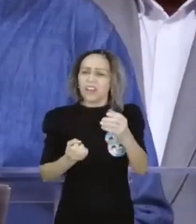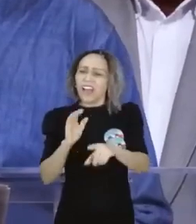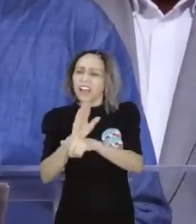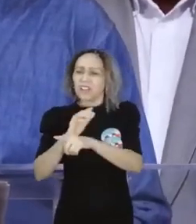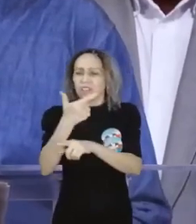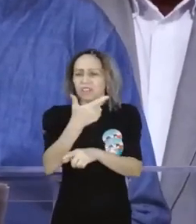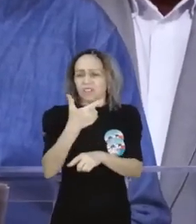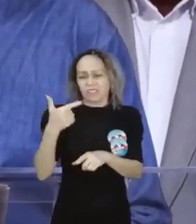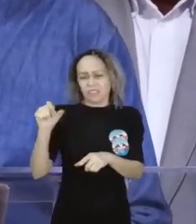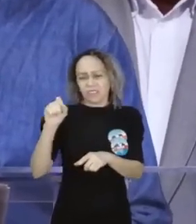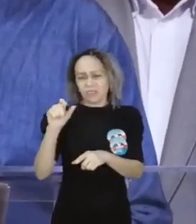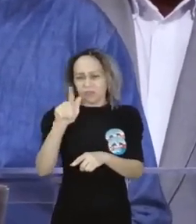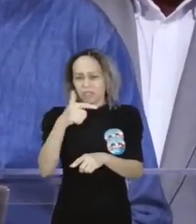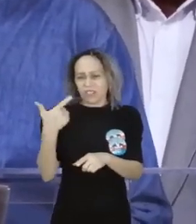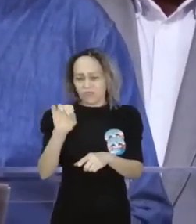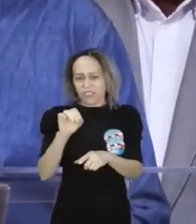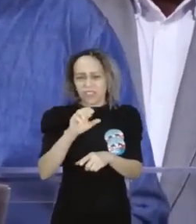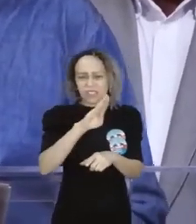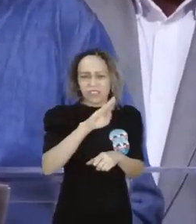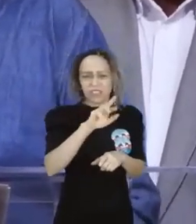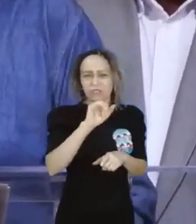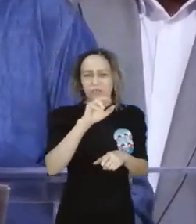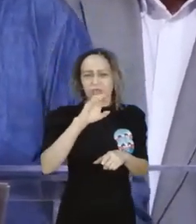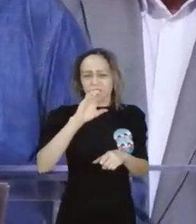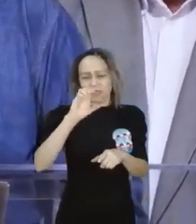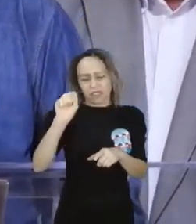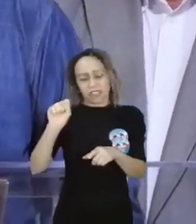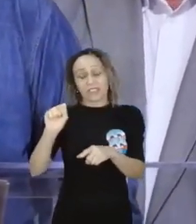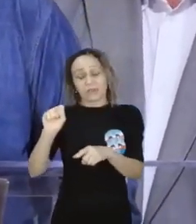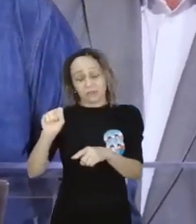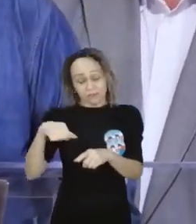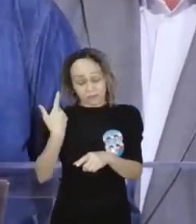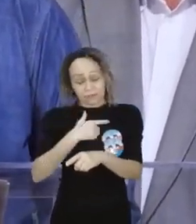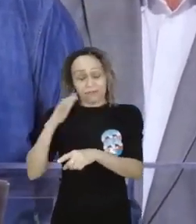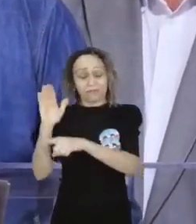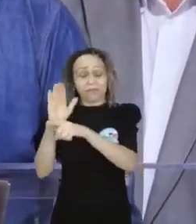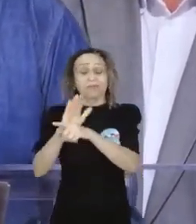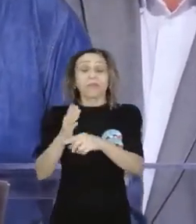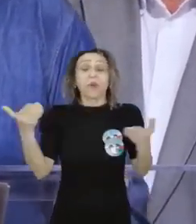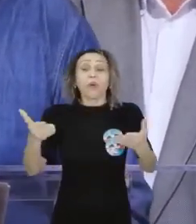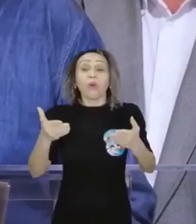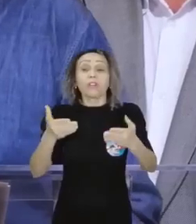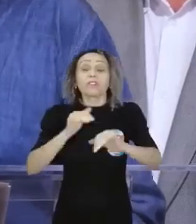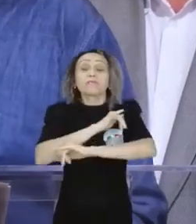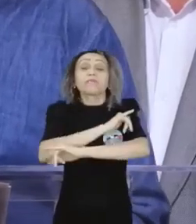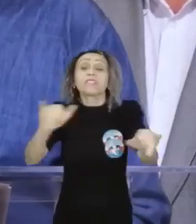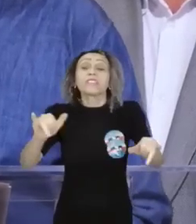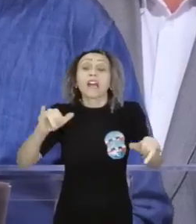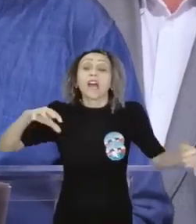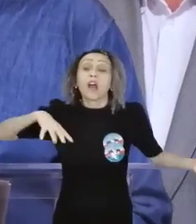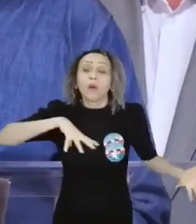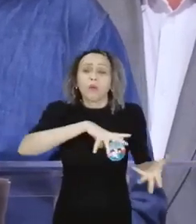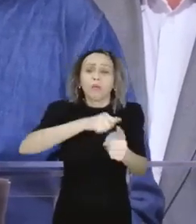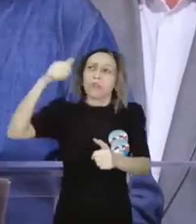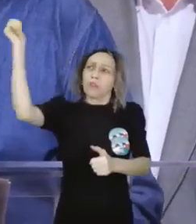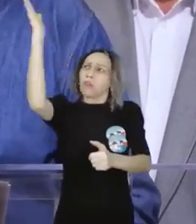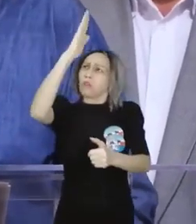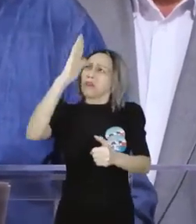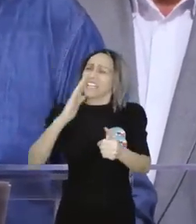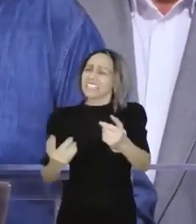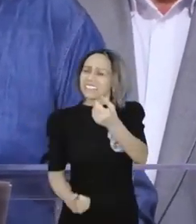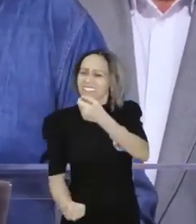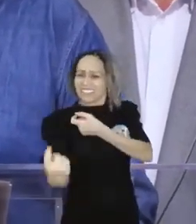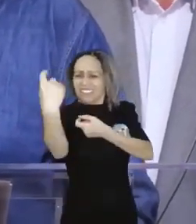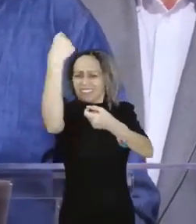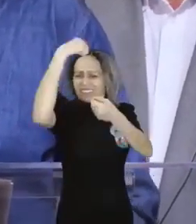BRICS. Hoje, nós estamos dizendo ao mundo que o Brasil está de volta, que o Brasil é